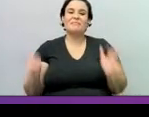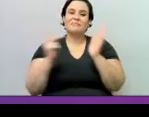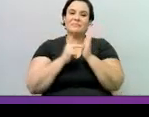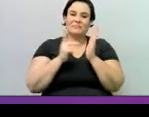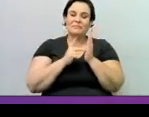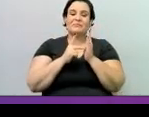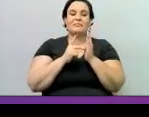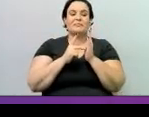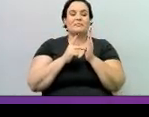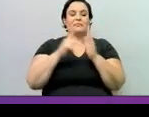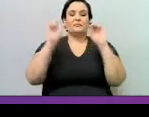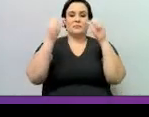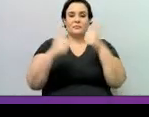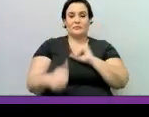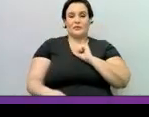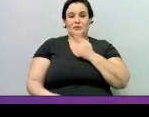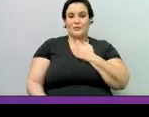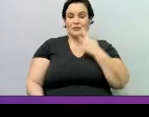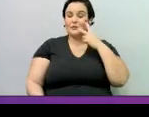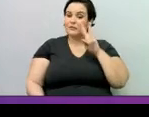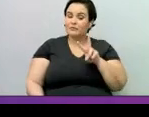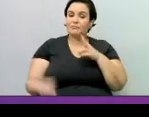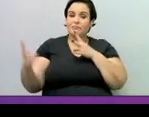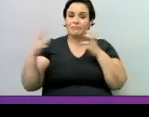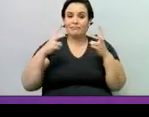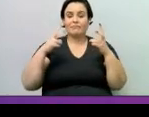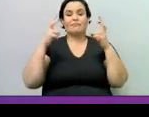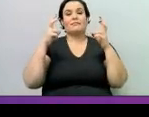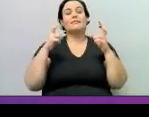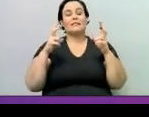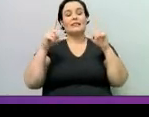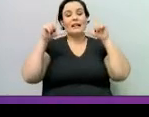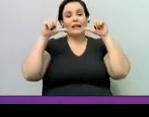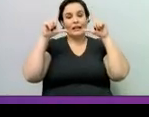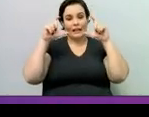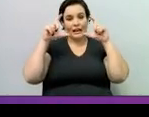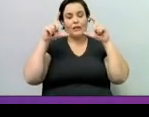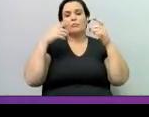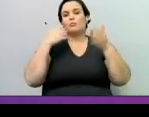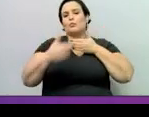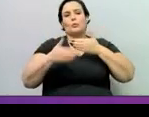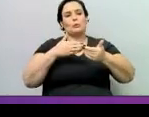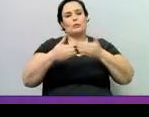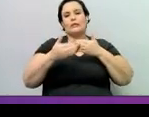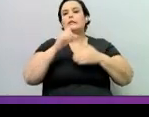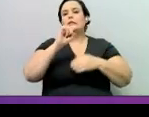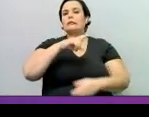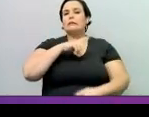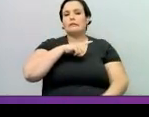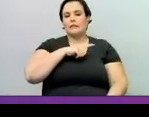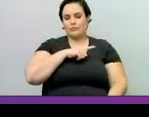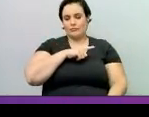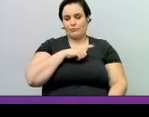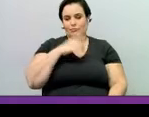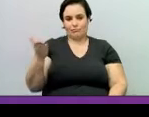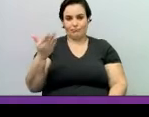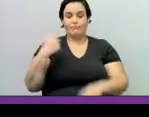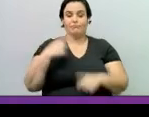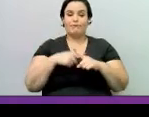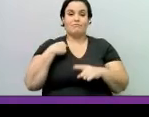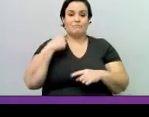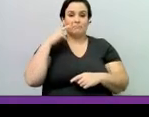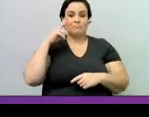vendo e que a gente Está capturando na câmera ela existe independente deste dispositivo e o que sente olhar para camera obscura